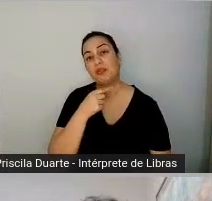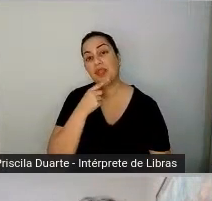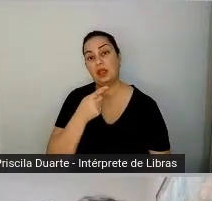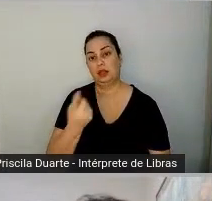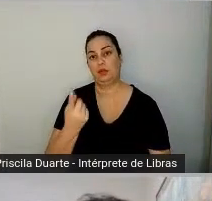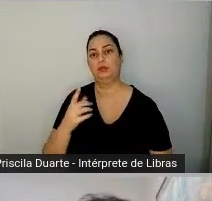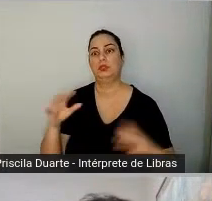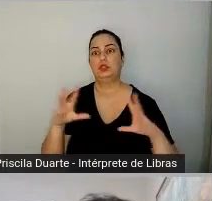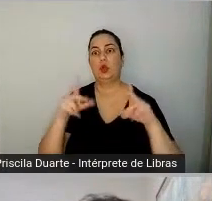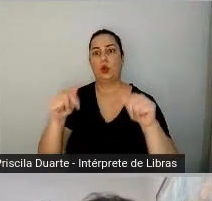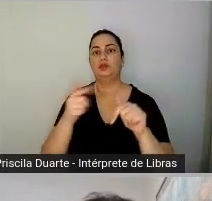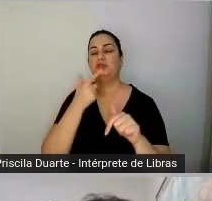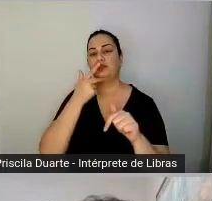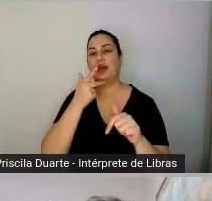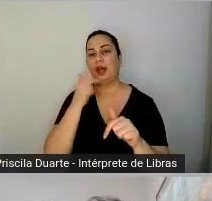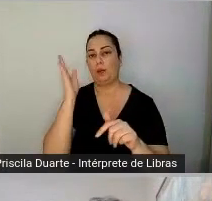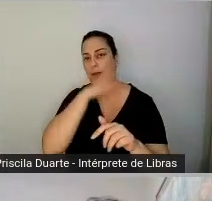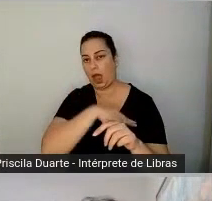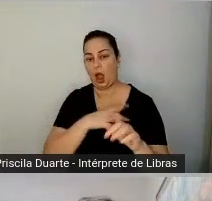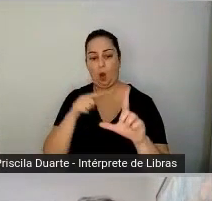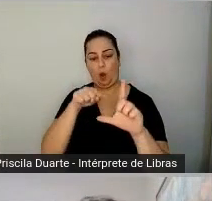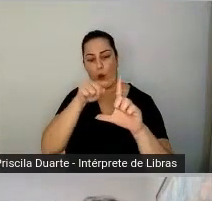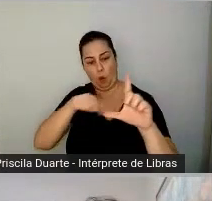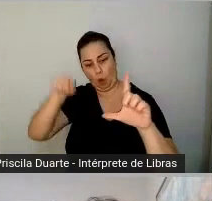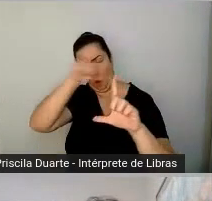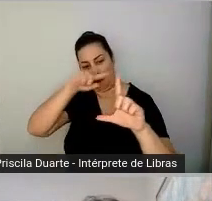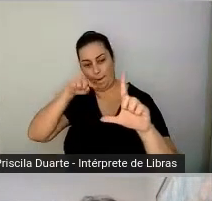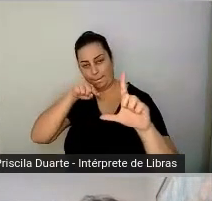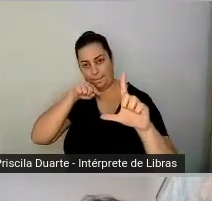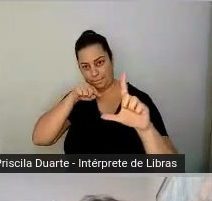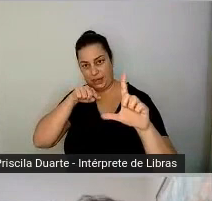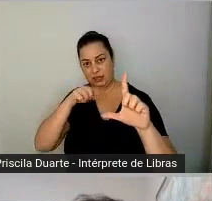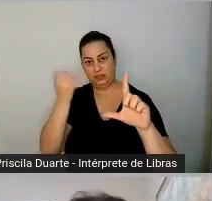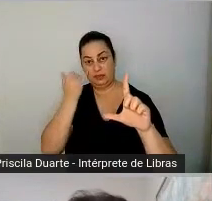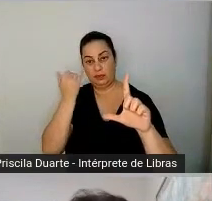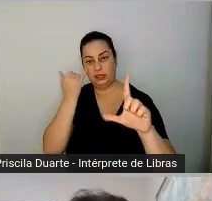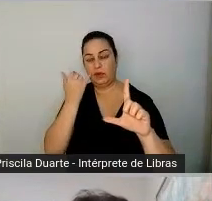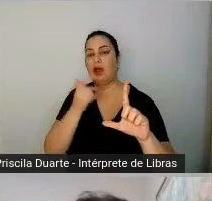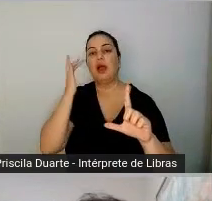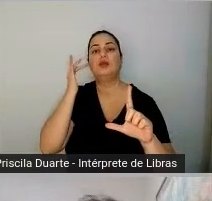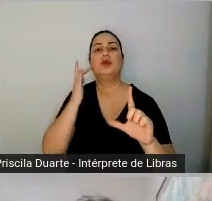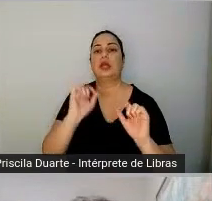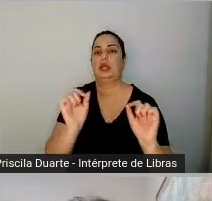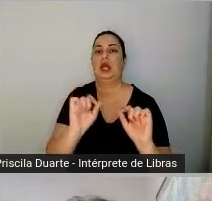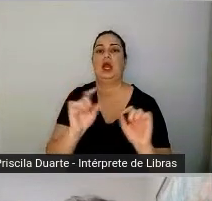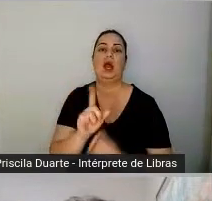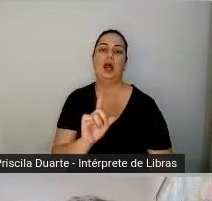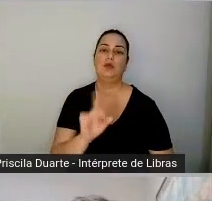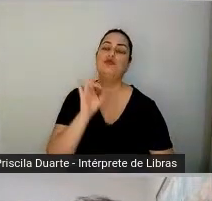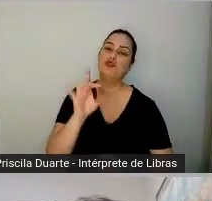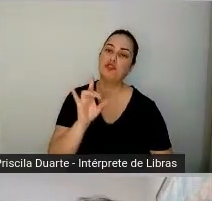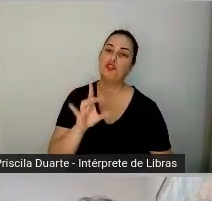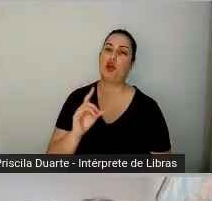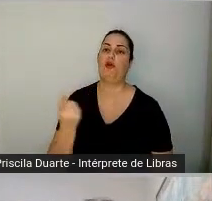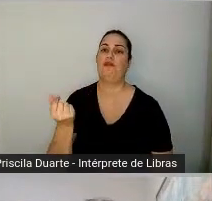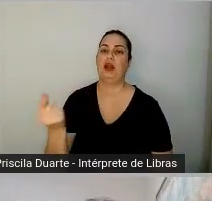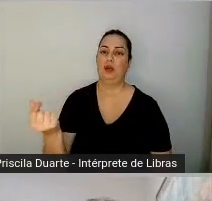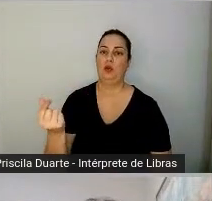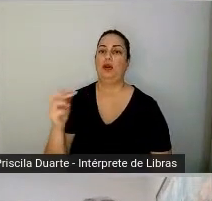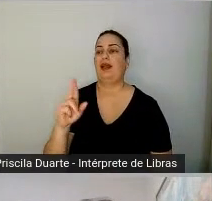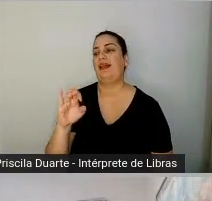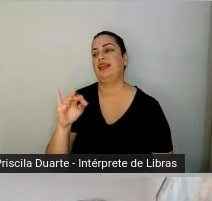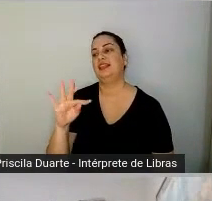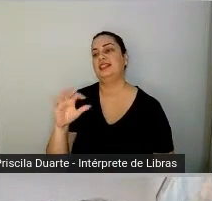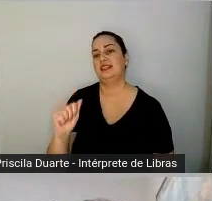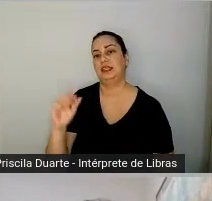pizza ignoram. Eles acham que só pode considerar, né, a receita tributária, né, quando na verdade é o contrário.